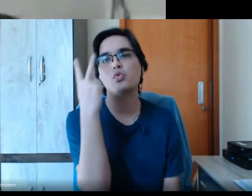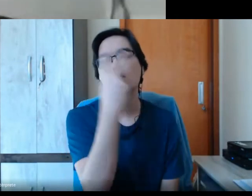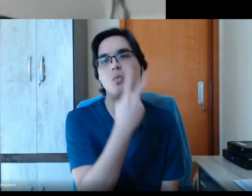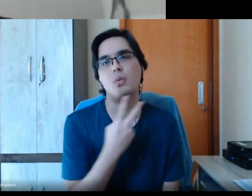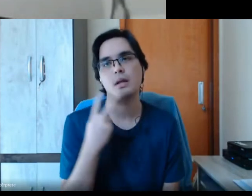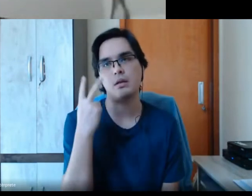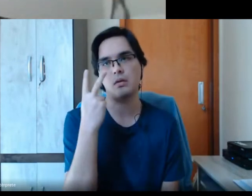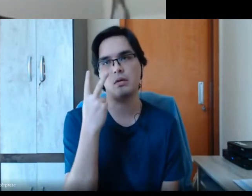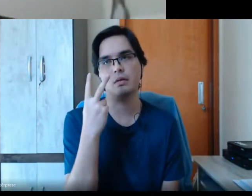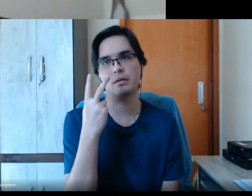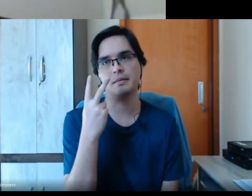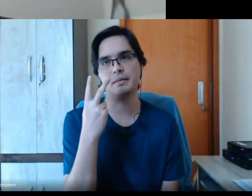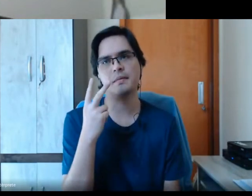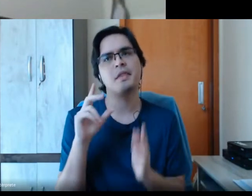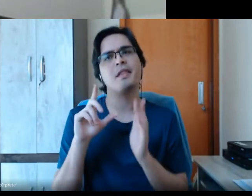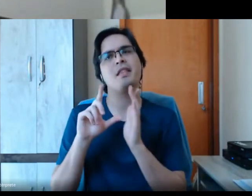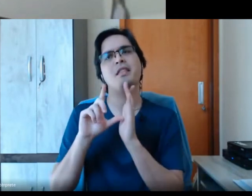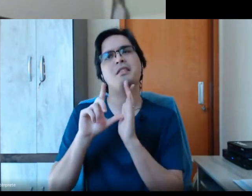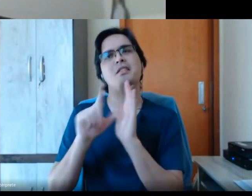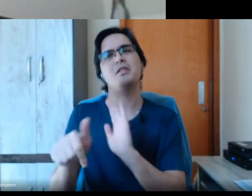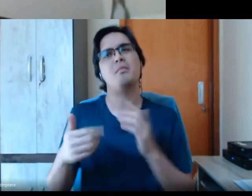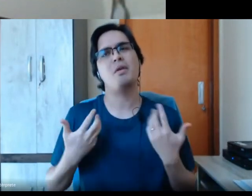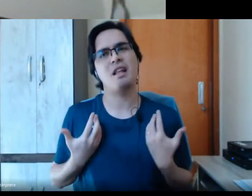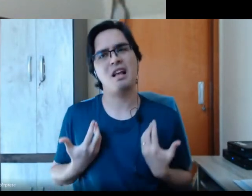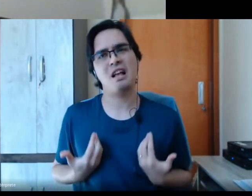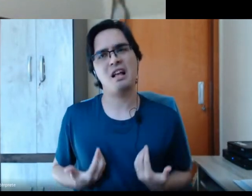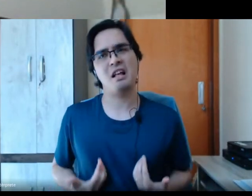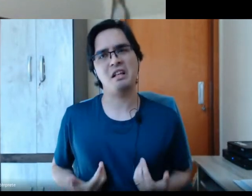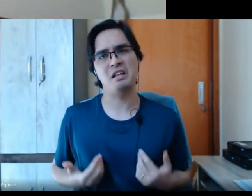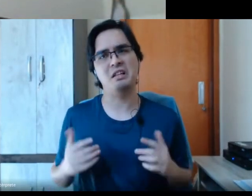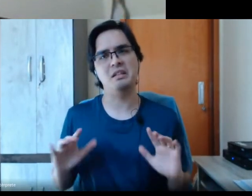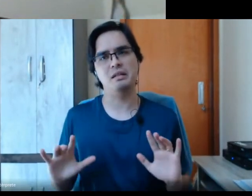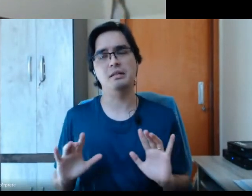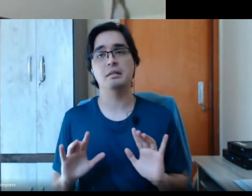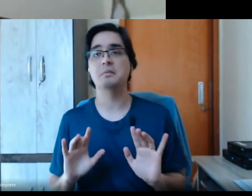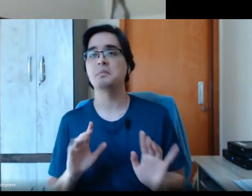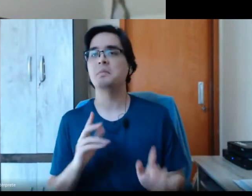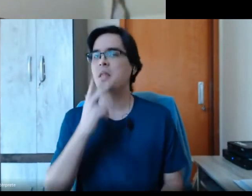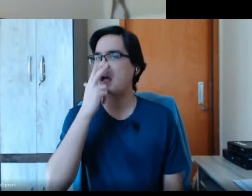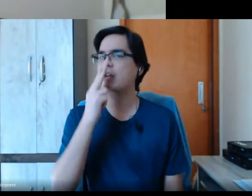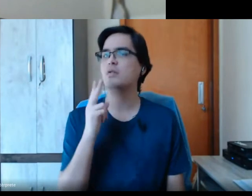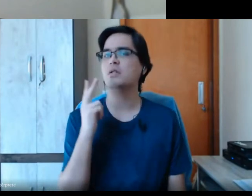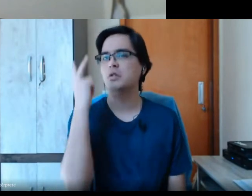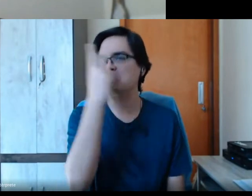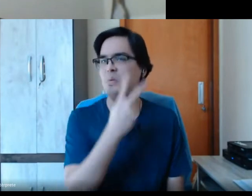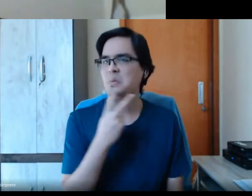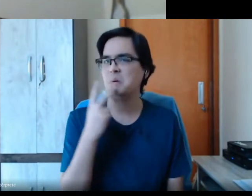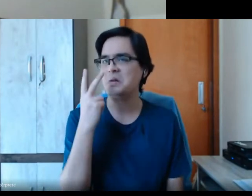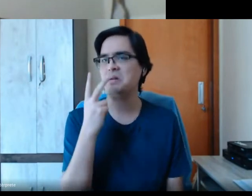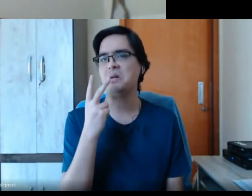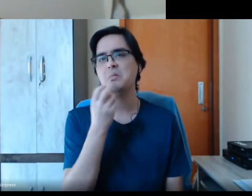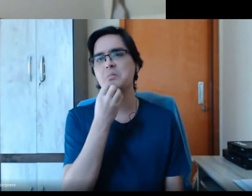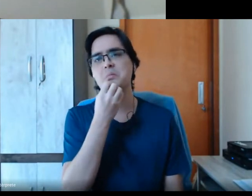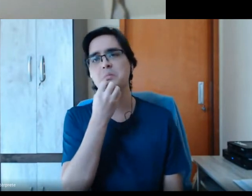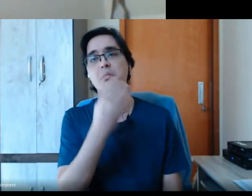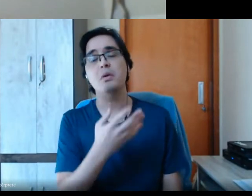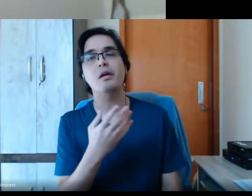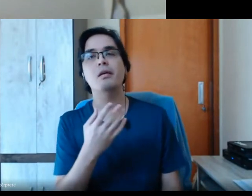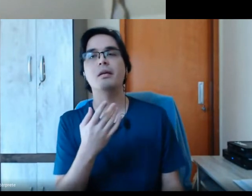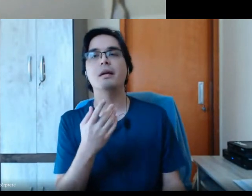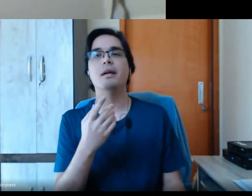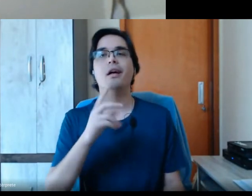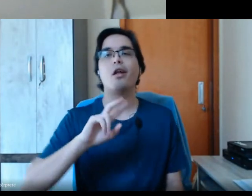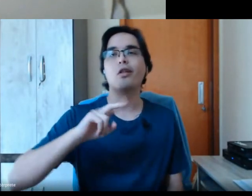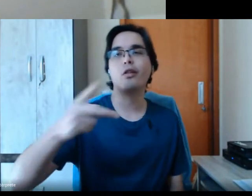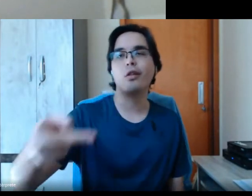Perfeito, Angélica. Eu acho que é importante essa informação para a gente não ficar com aquela expectativa. Pessoal, eu preciso cumprir uma carga horária de 60 horas,